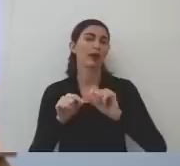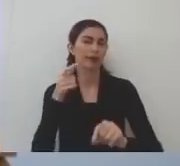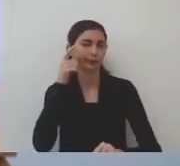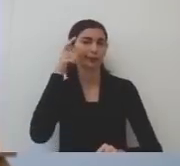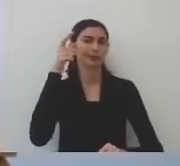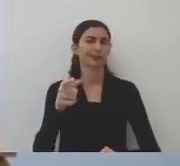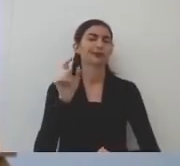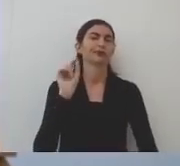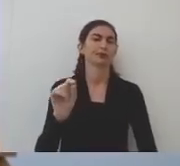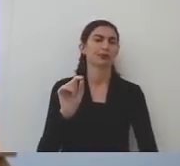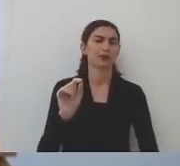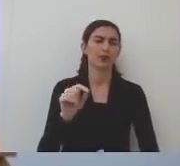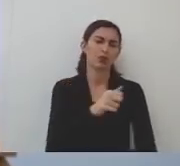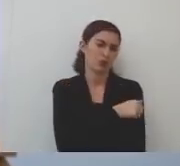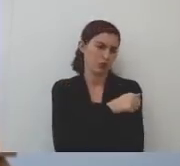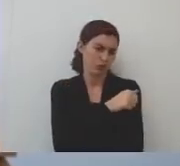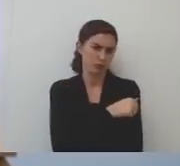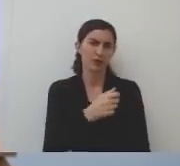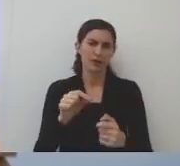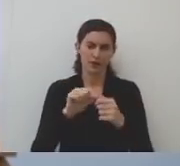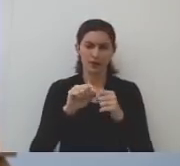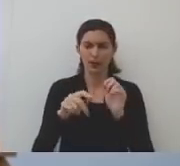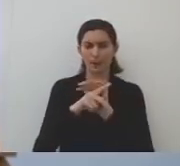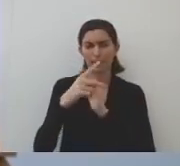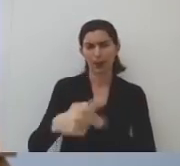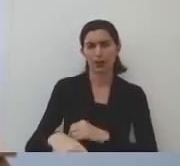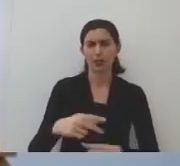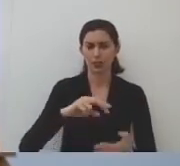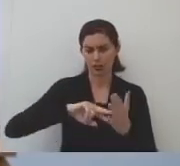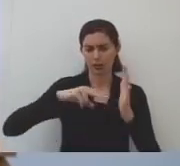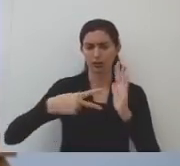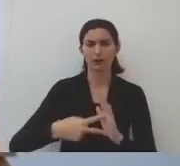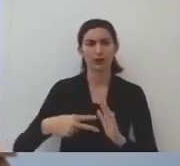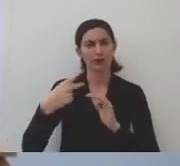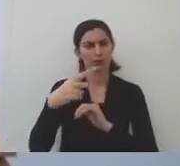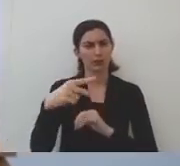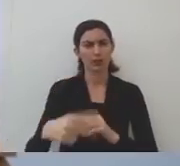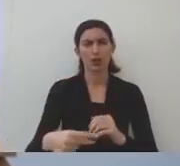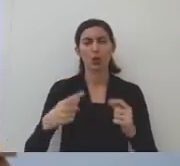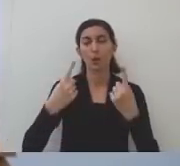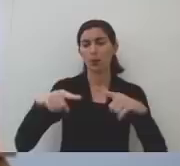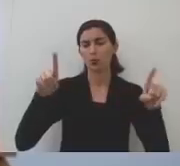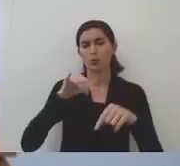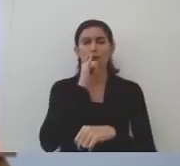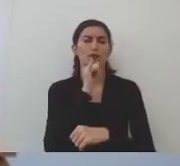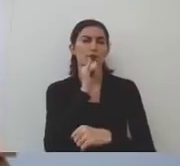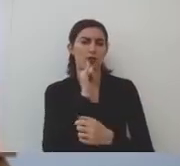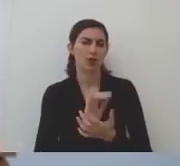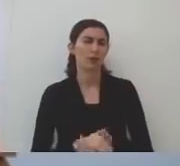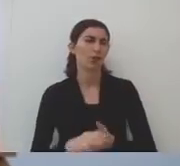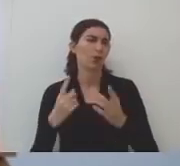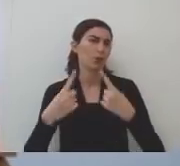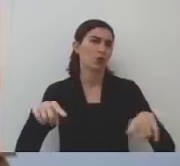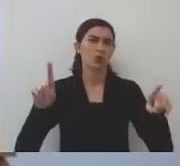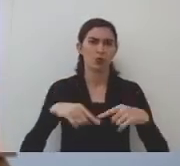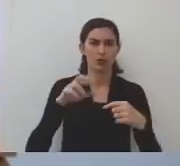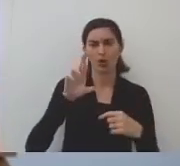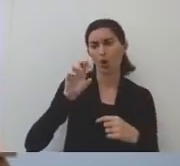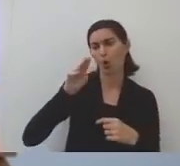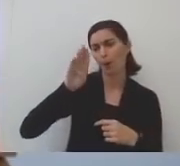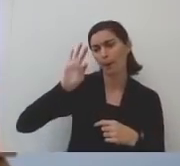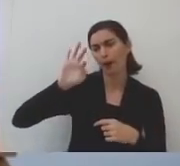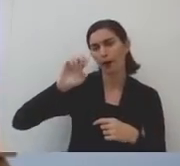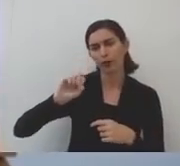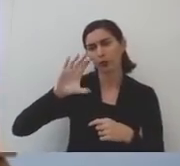interessante para um estudante, né, que faz parte, que tem mais significado para ele? Numa música, por exemplo, a gente trabalhar com Roberto